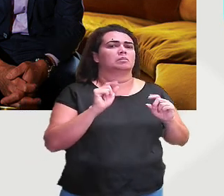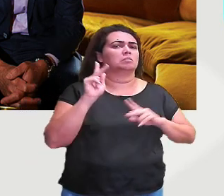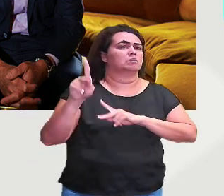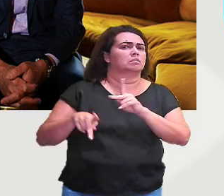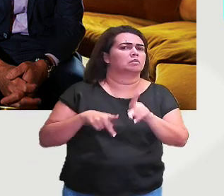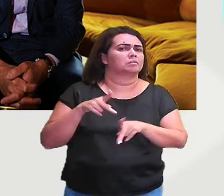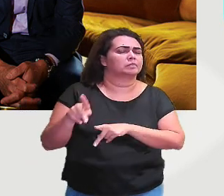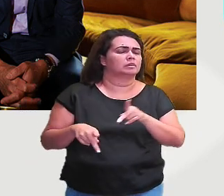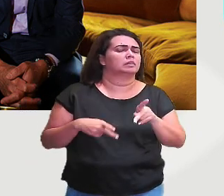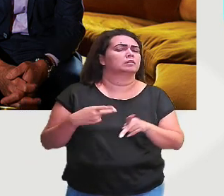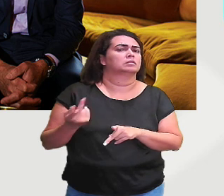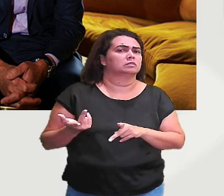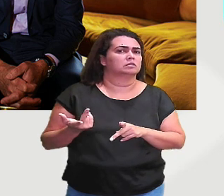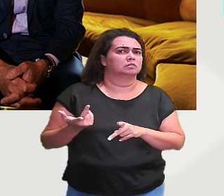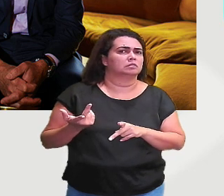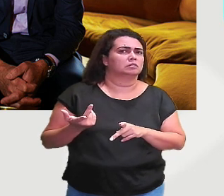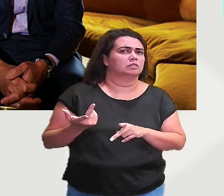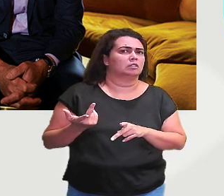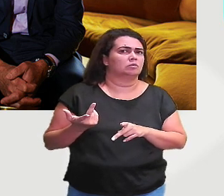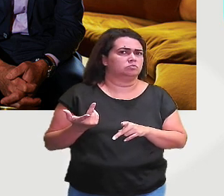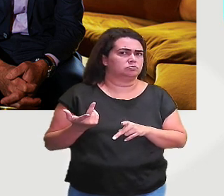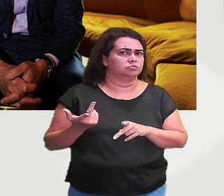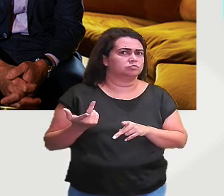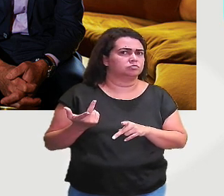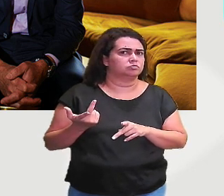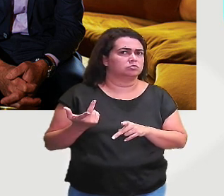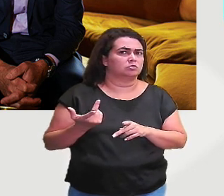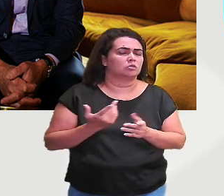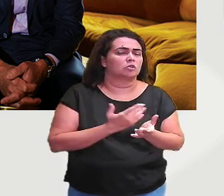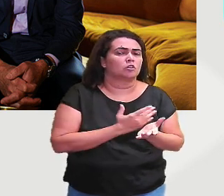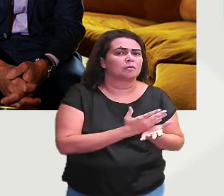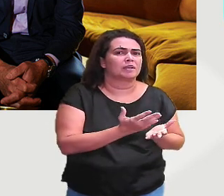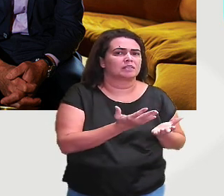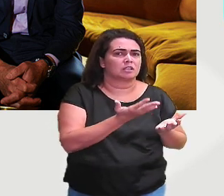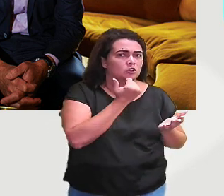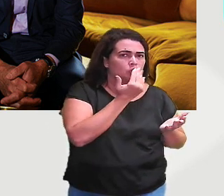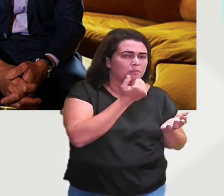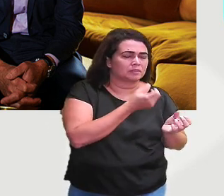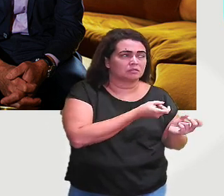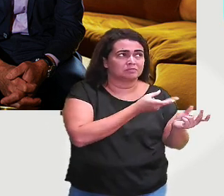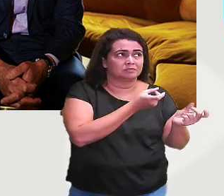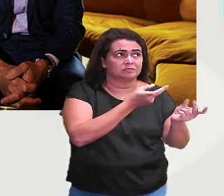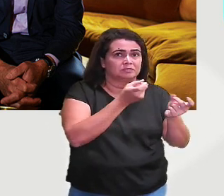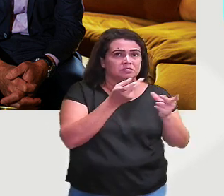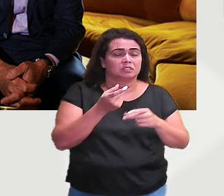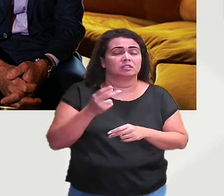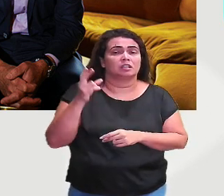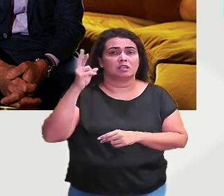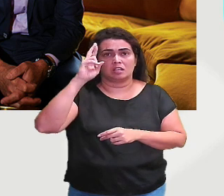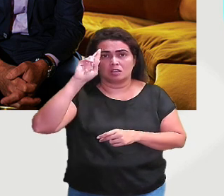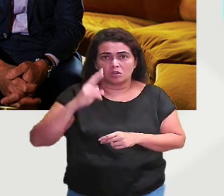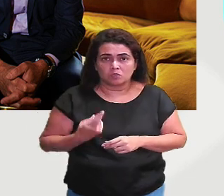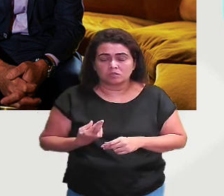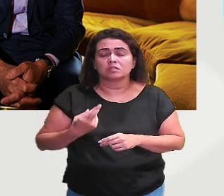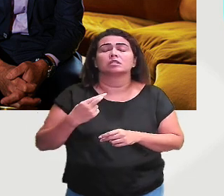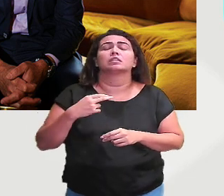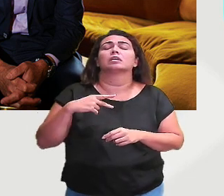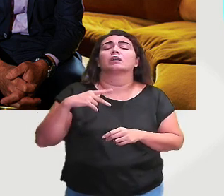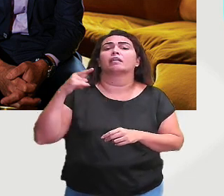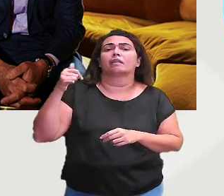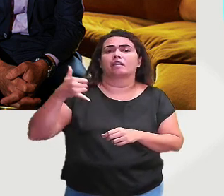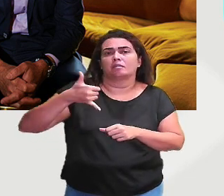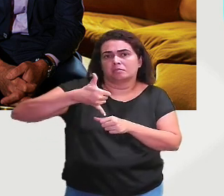população, um grande celeiro mundial, produção de alimentos. A Rússia, como o setor de petróleo e carvão, né?